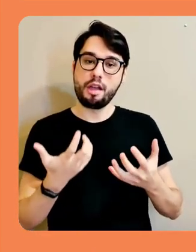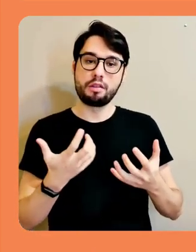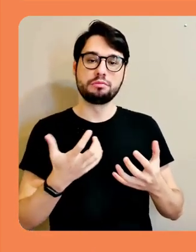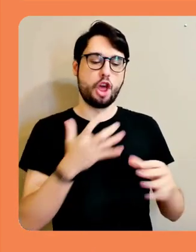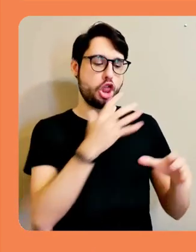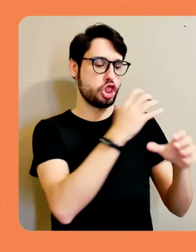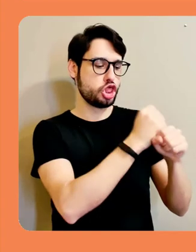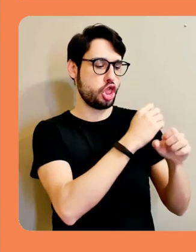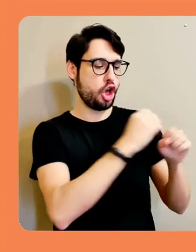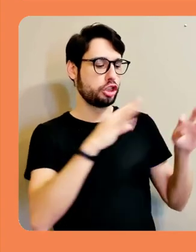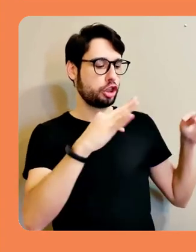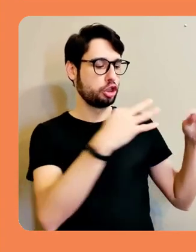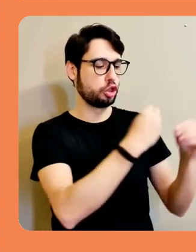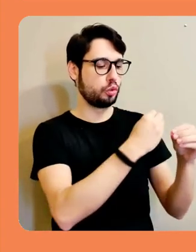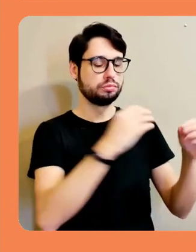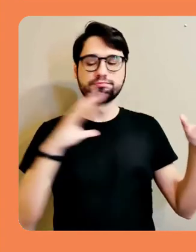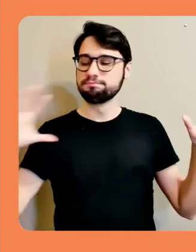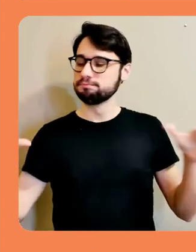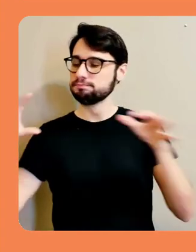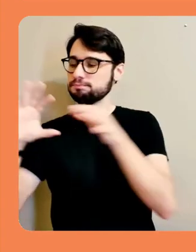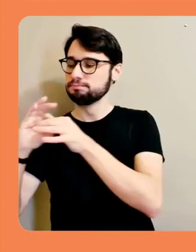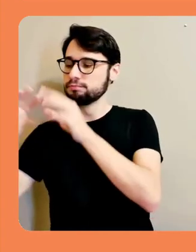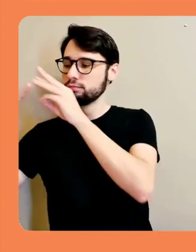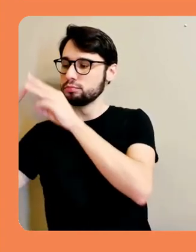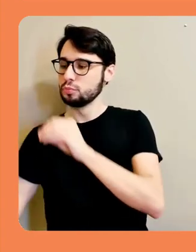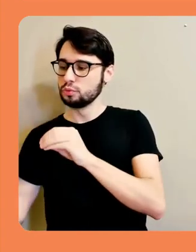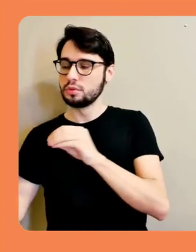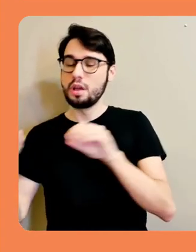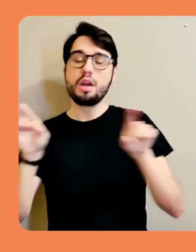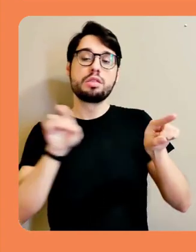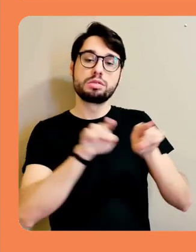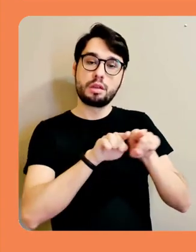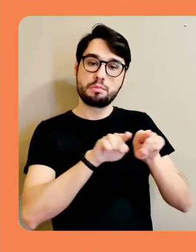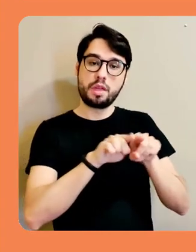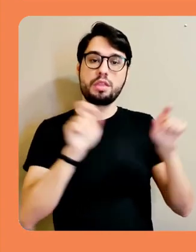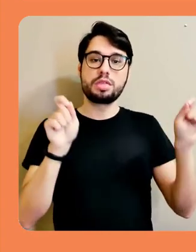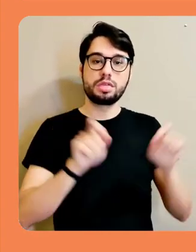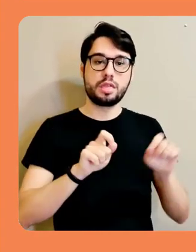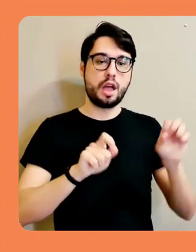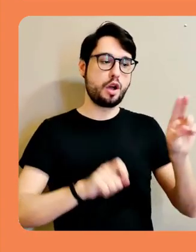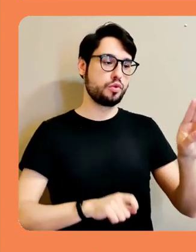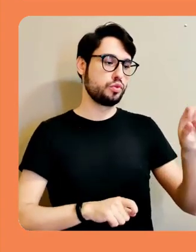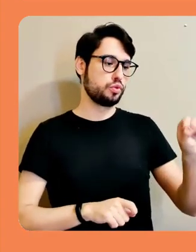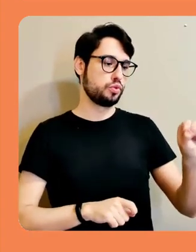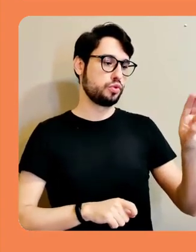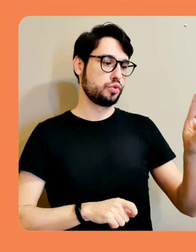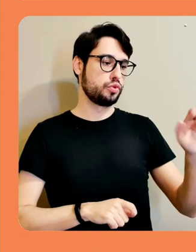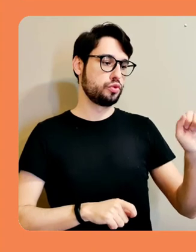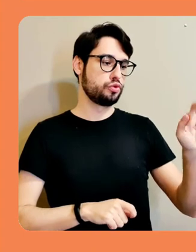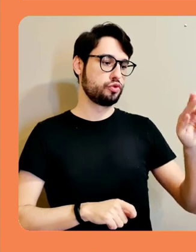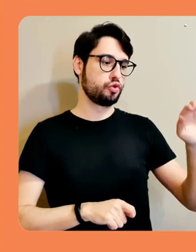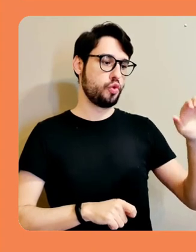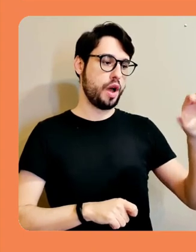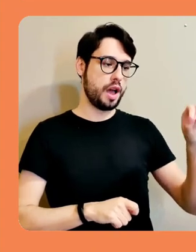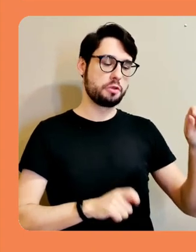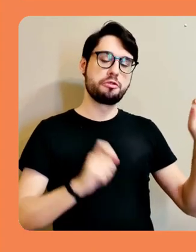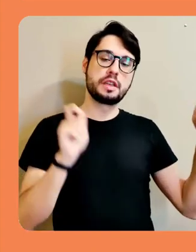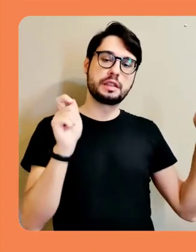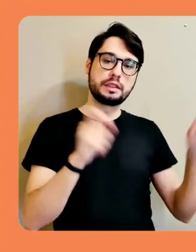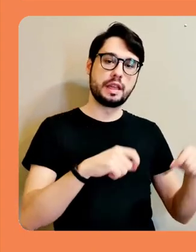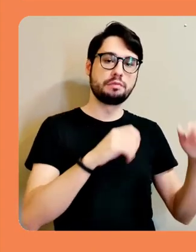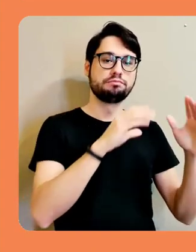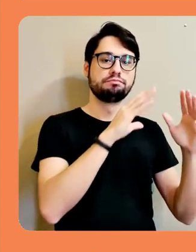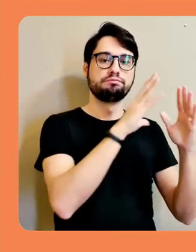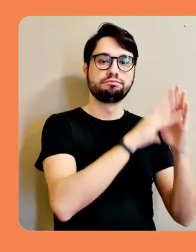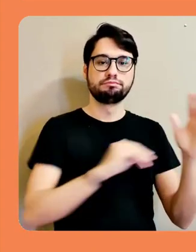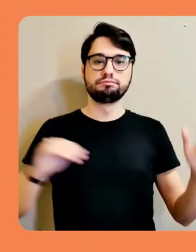o mudo Então é isso que eu vou fazer trazer a nota é e também poderia trazer o usuário nesse caso não quero Quero